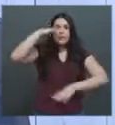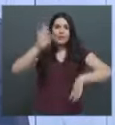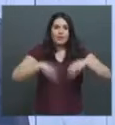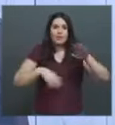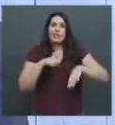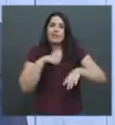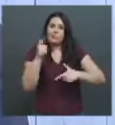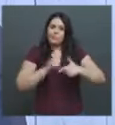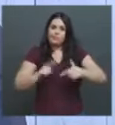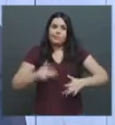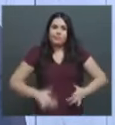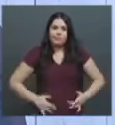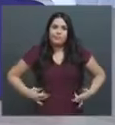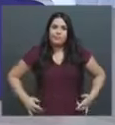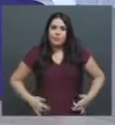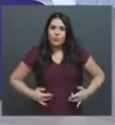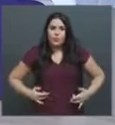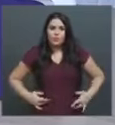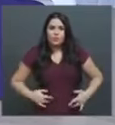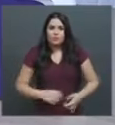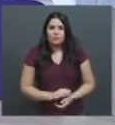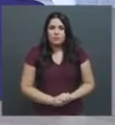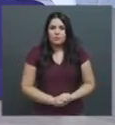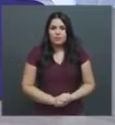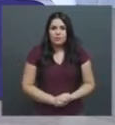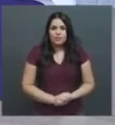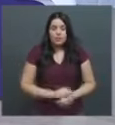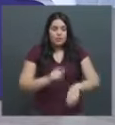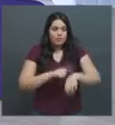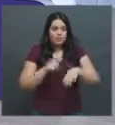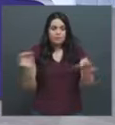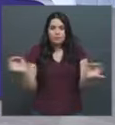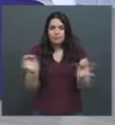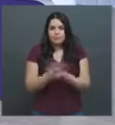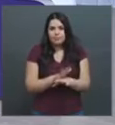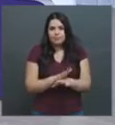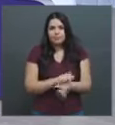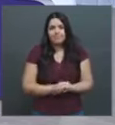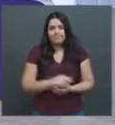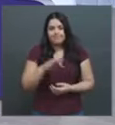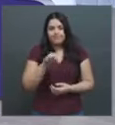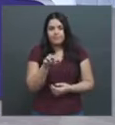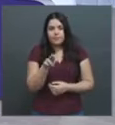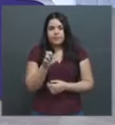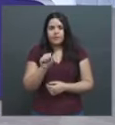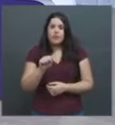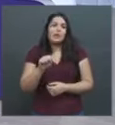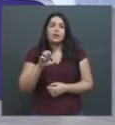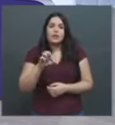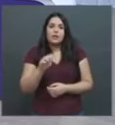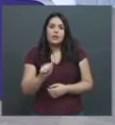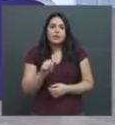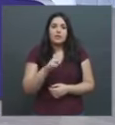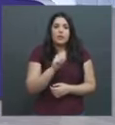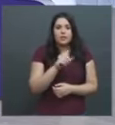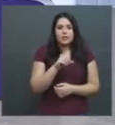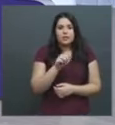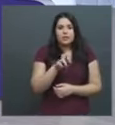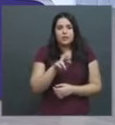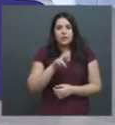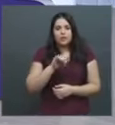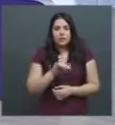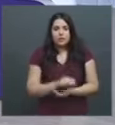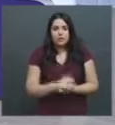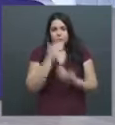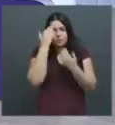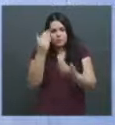de grande impacto. Ok. Felizmente, nosso tempo chegou ao fim. Doutora Tereza, doutora Daí, muito obrigada pela participação no